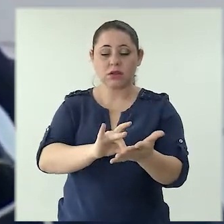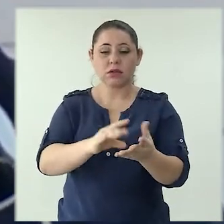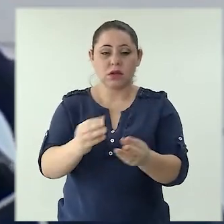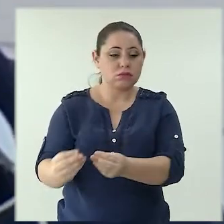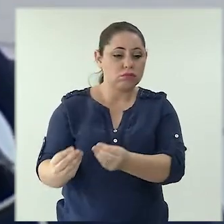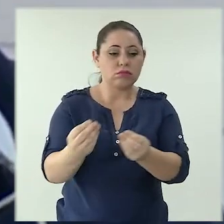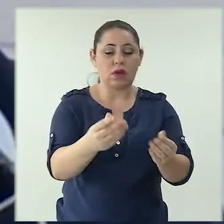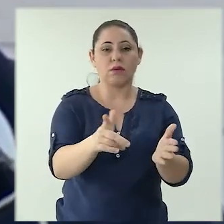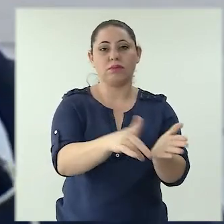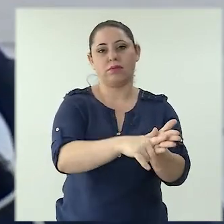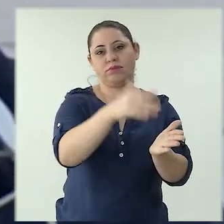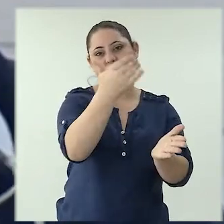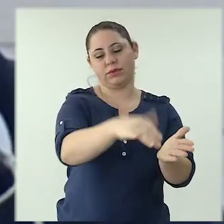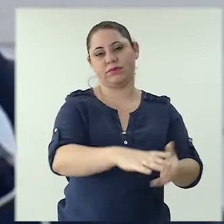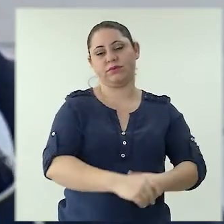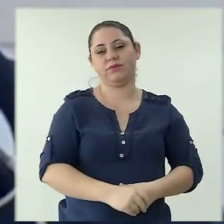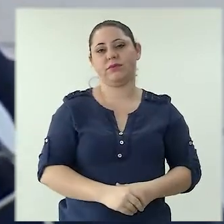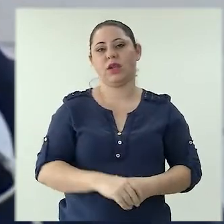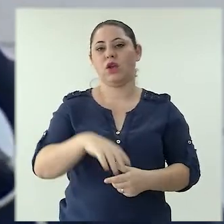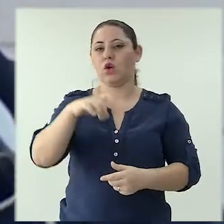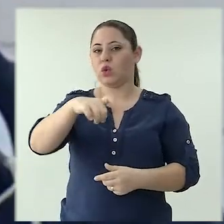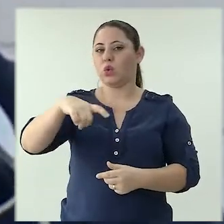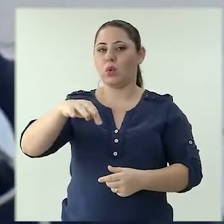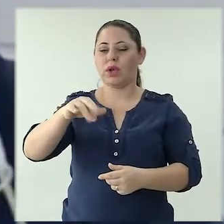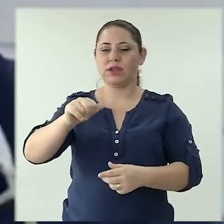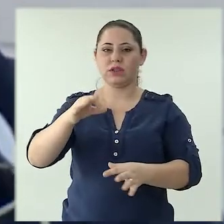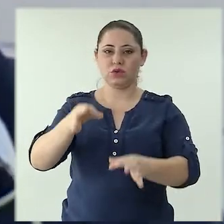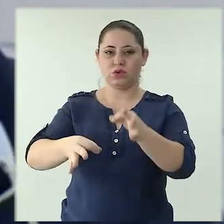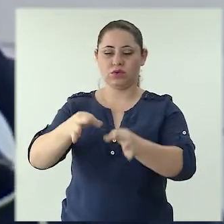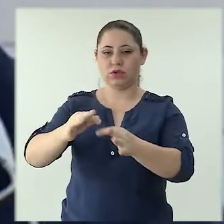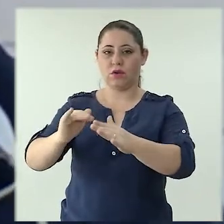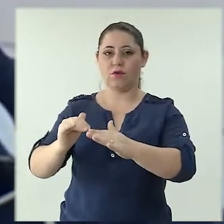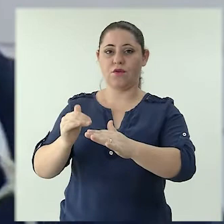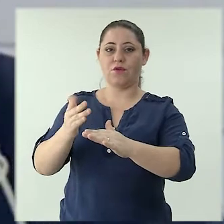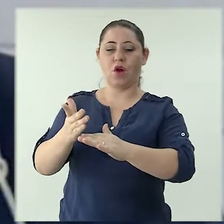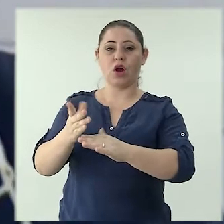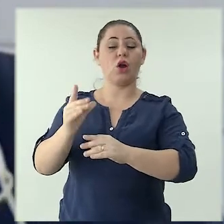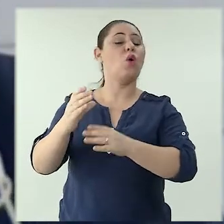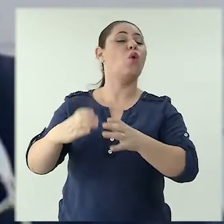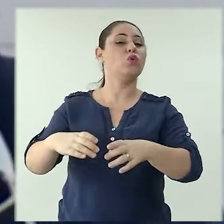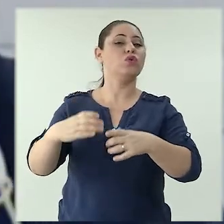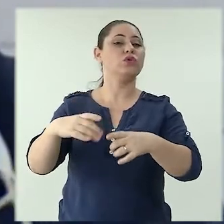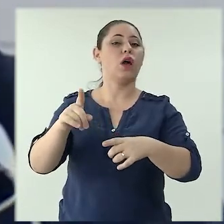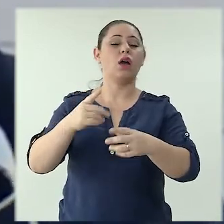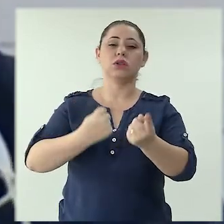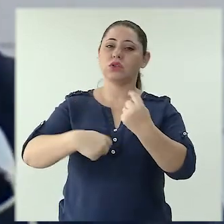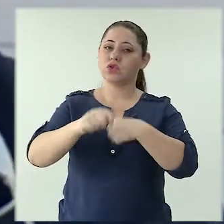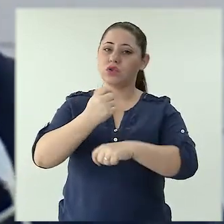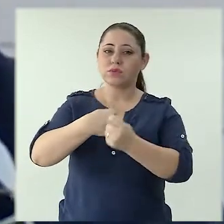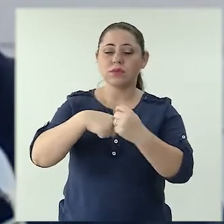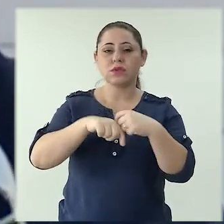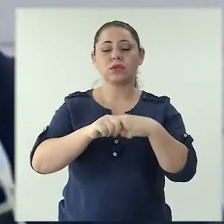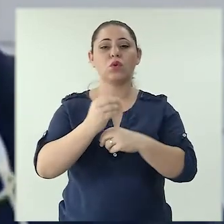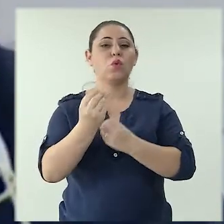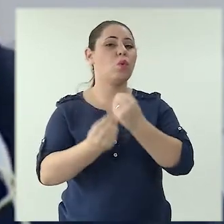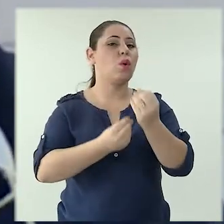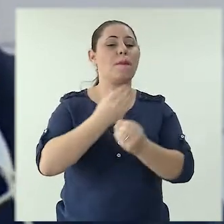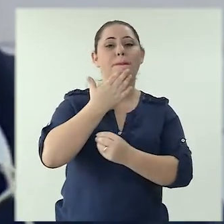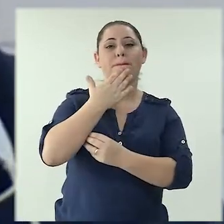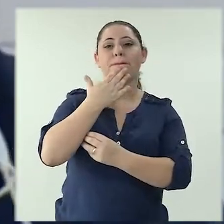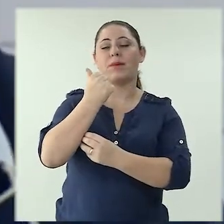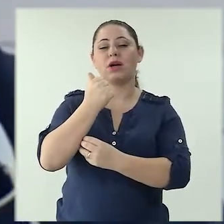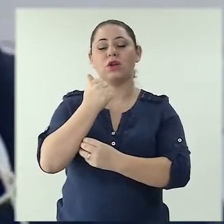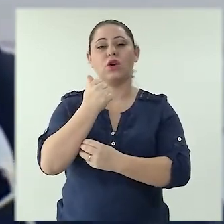essa aquisição de propriedade. Já no extrajudicial, toda a tramitação, ela é feita de forma administrativa, ou